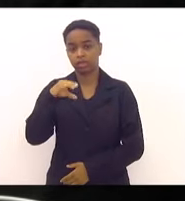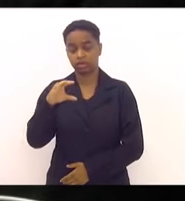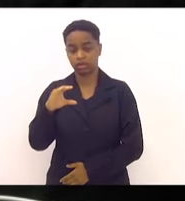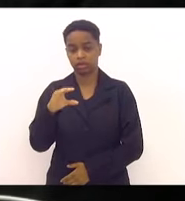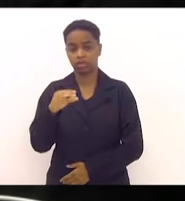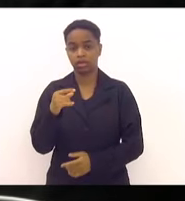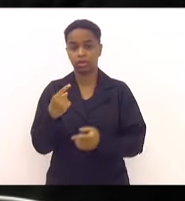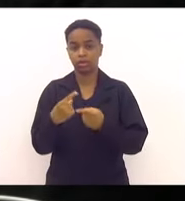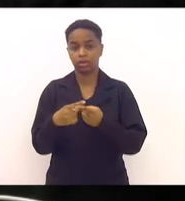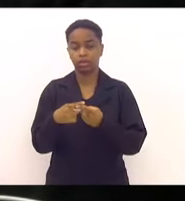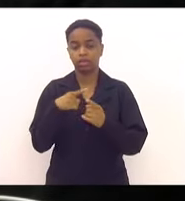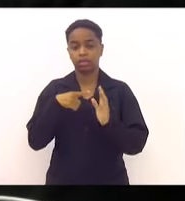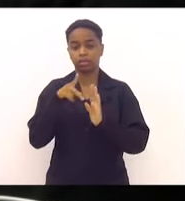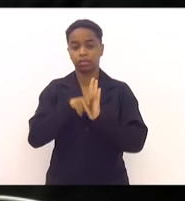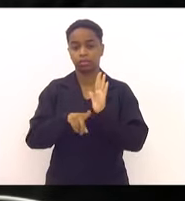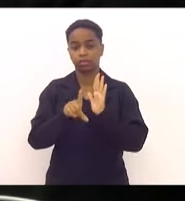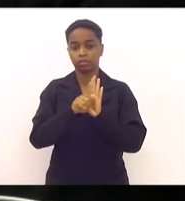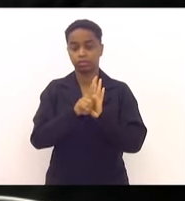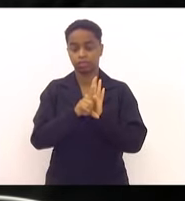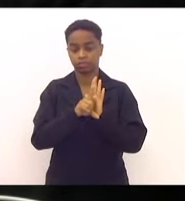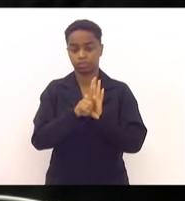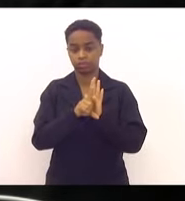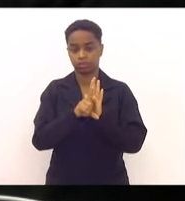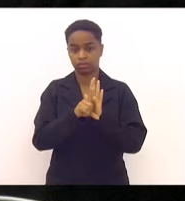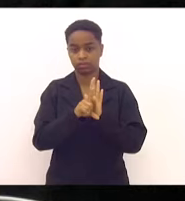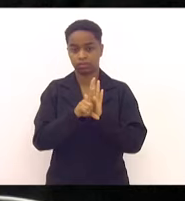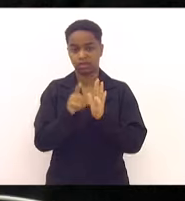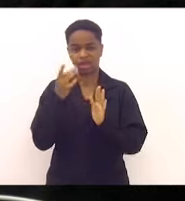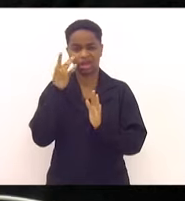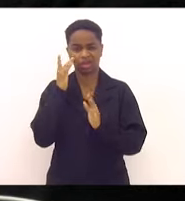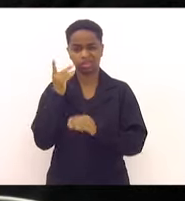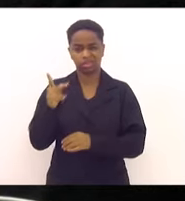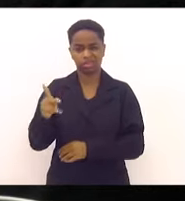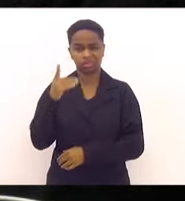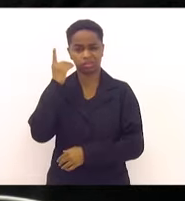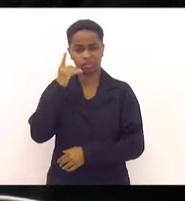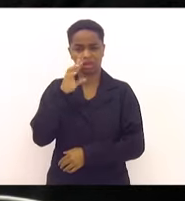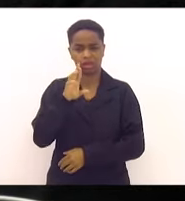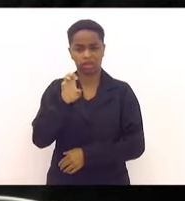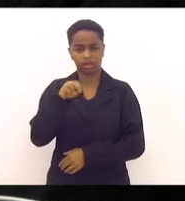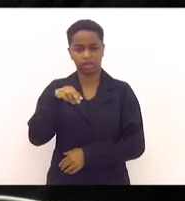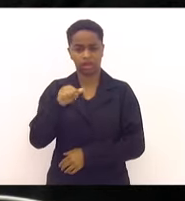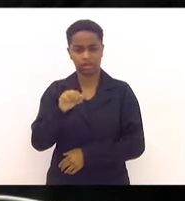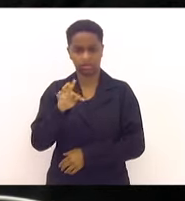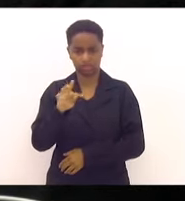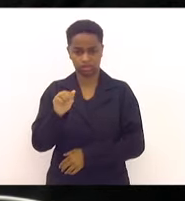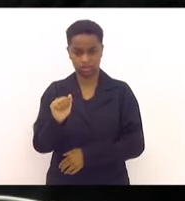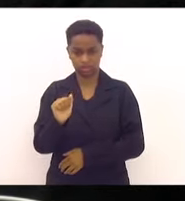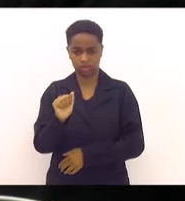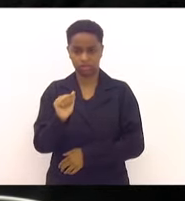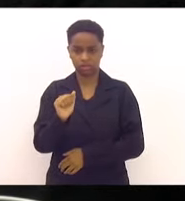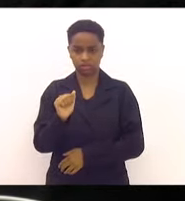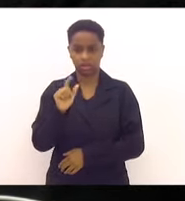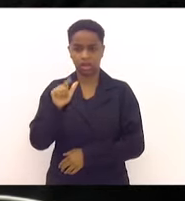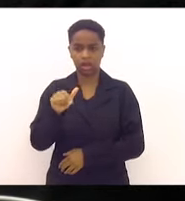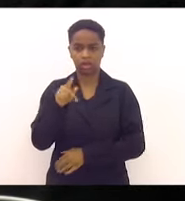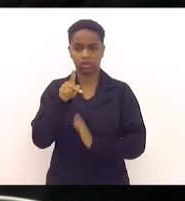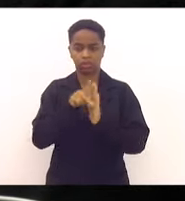por conta de um PL, que é o PL, eu acho que é da deputada Renata, eu acho, que é o